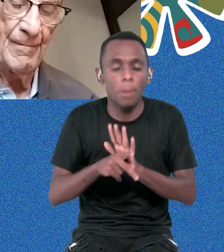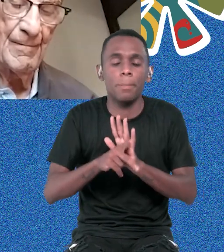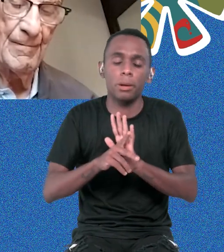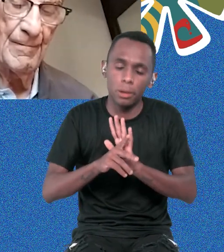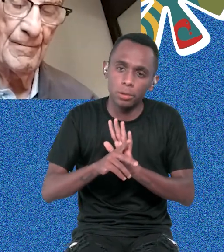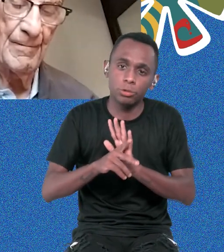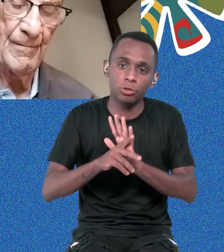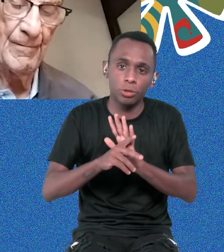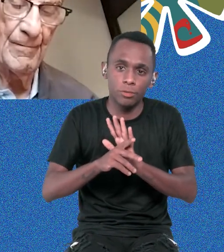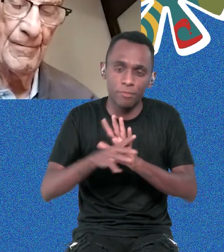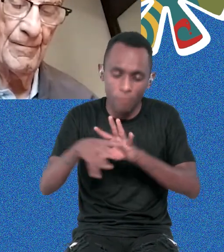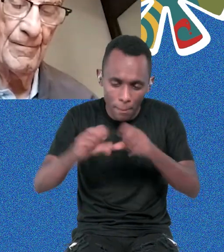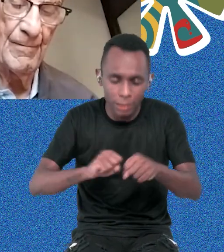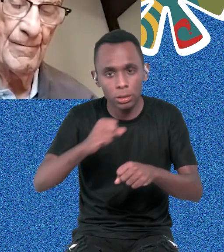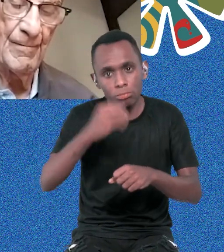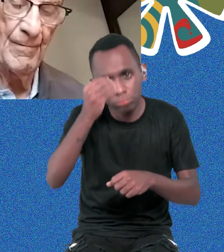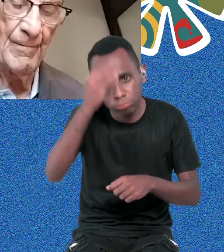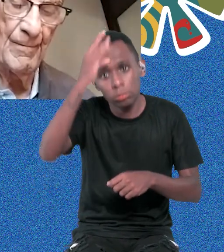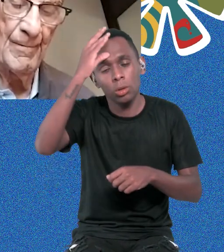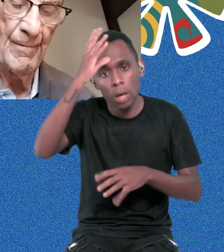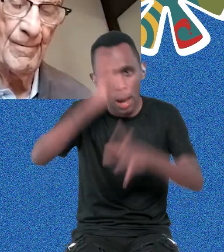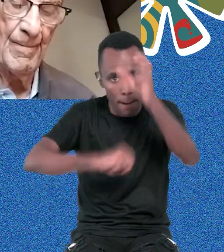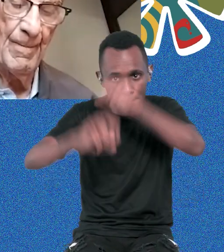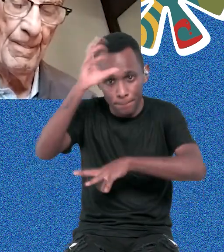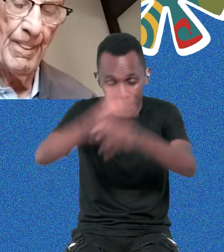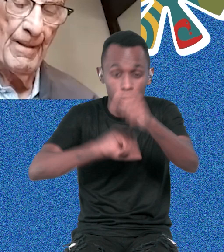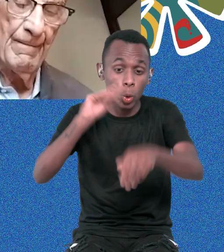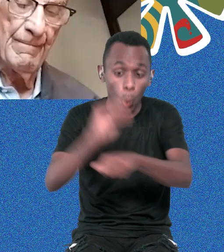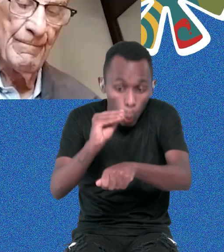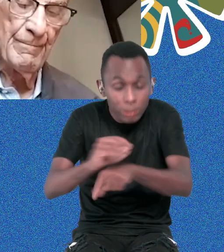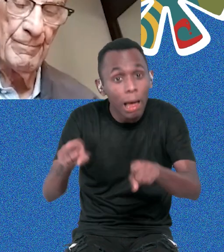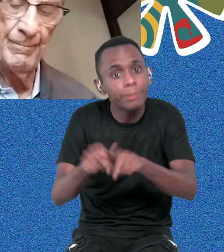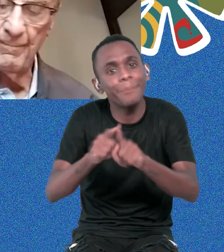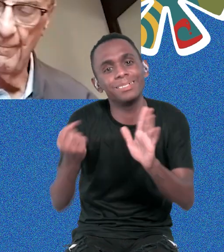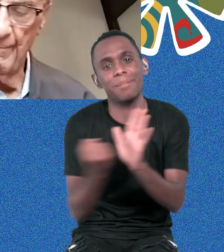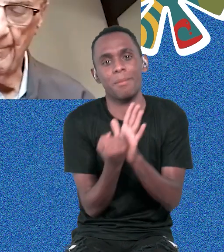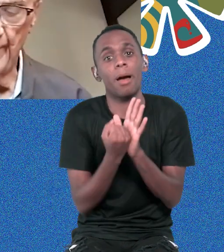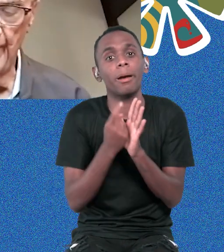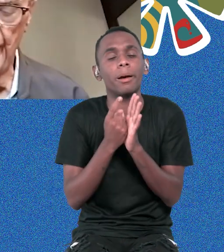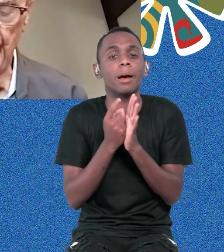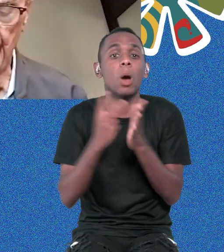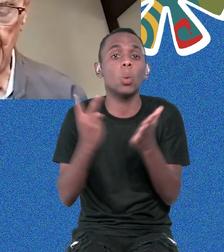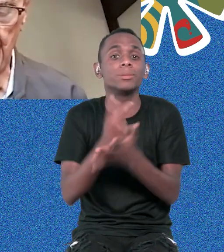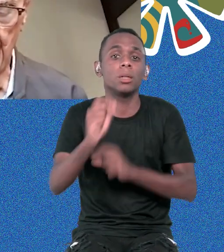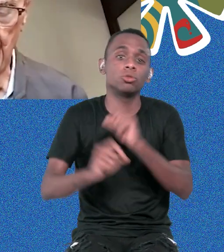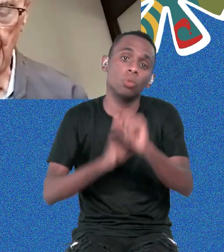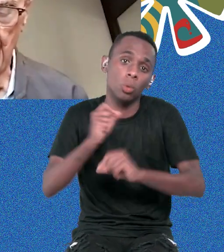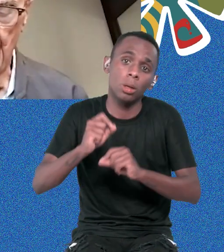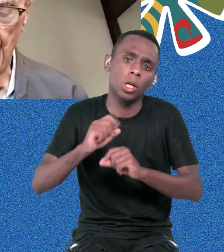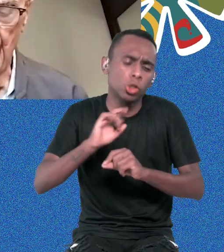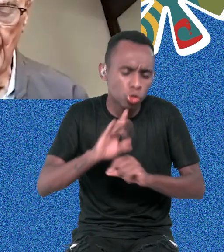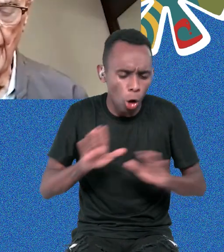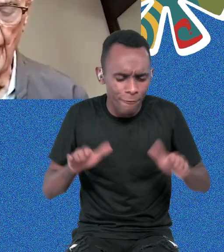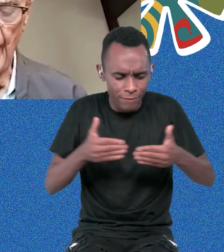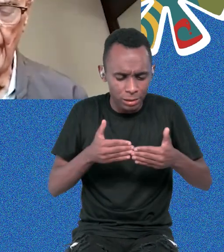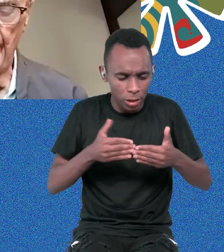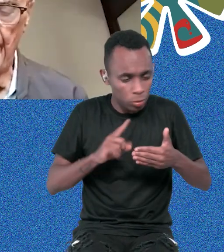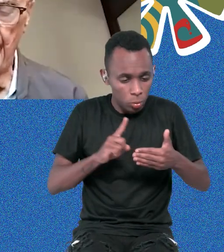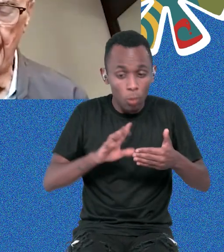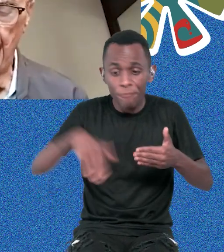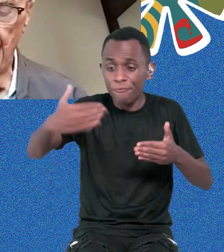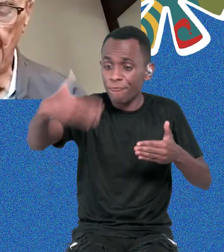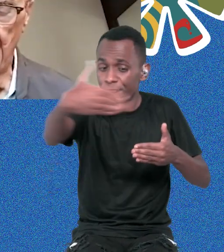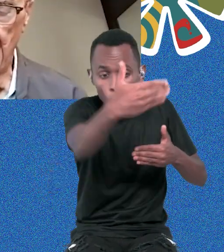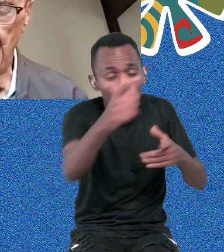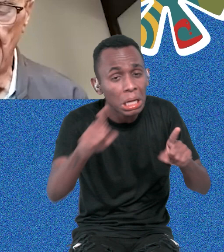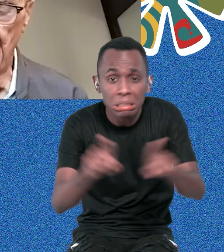formação e vivência e preservação dessas matrizes, ele se dá para além de espaço